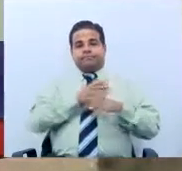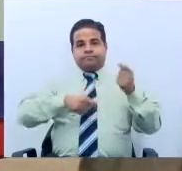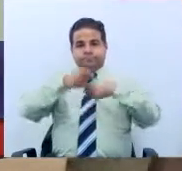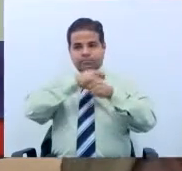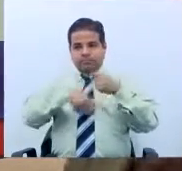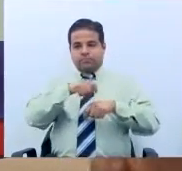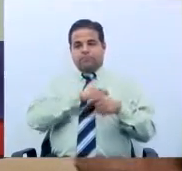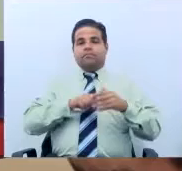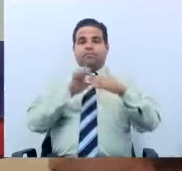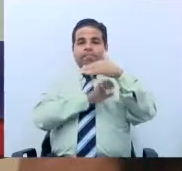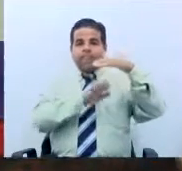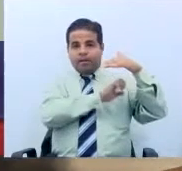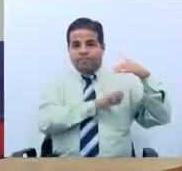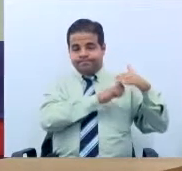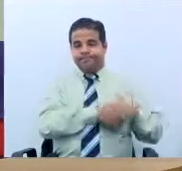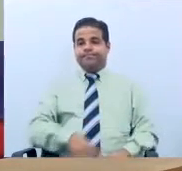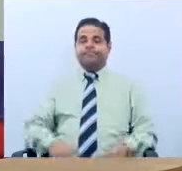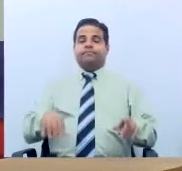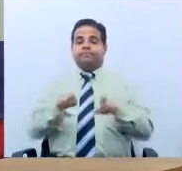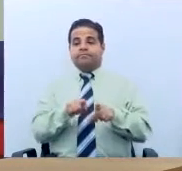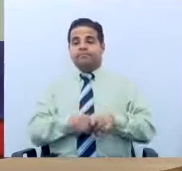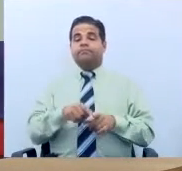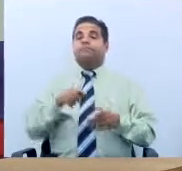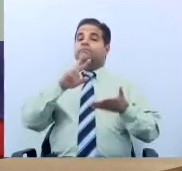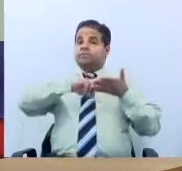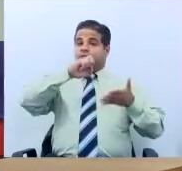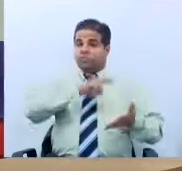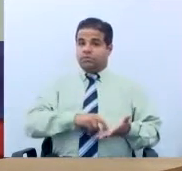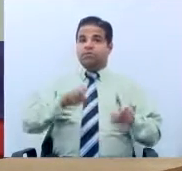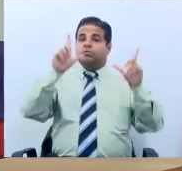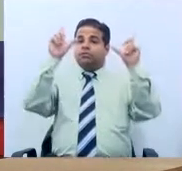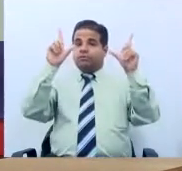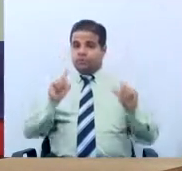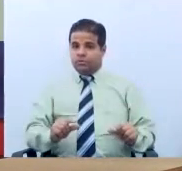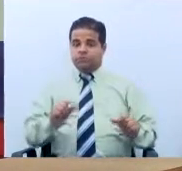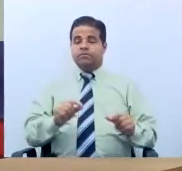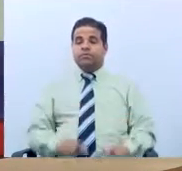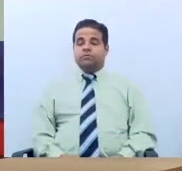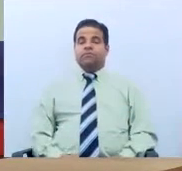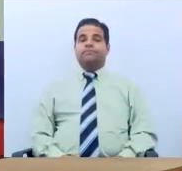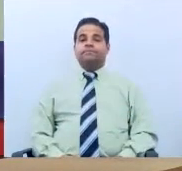para o microempreendedor. Redução de taxas cobradas ao